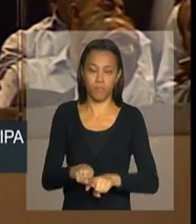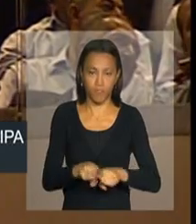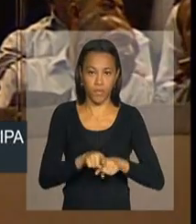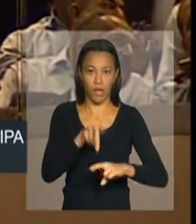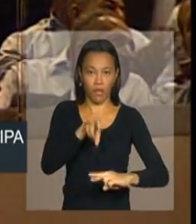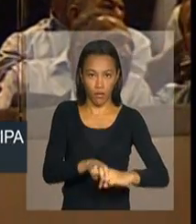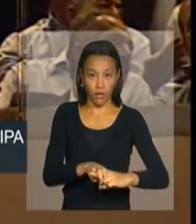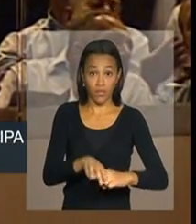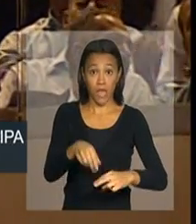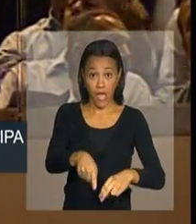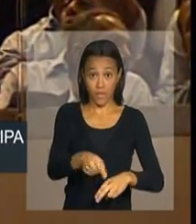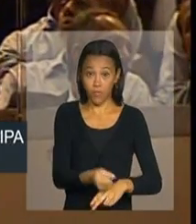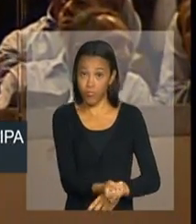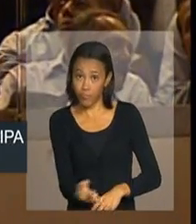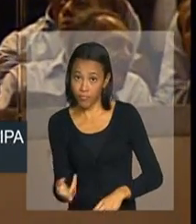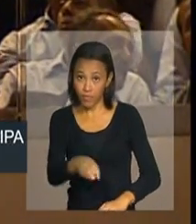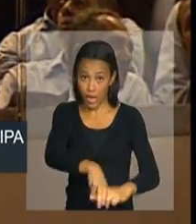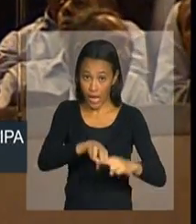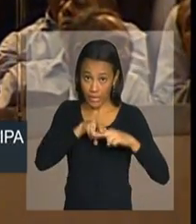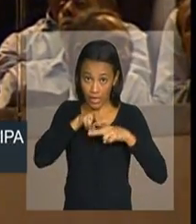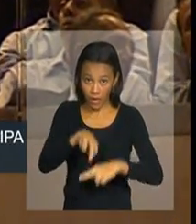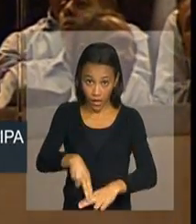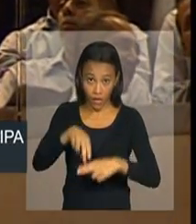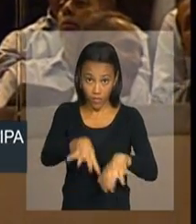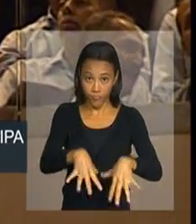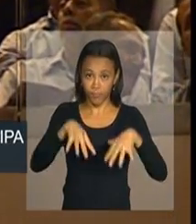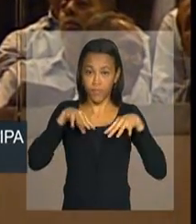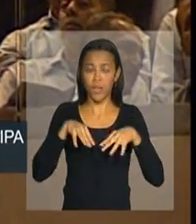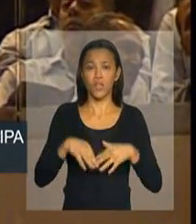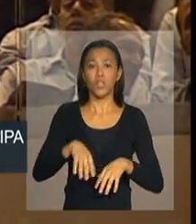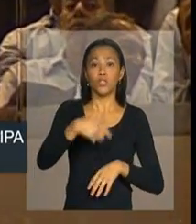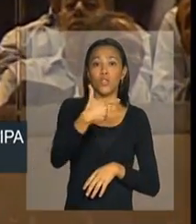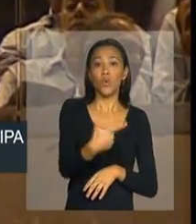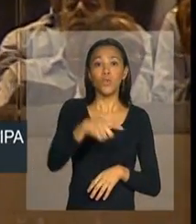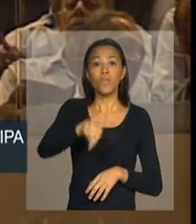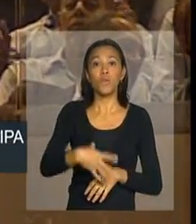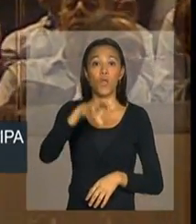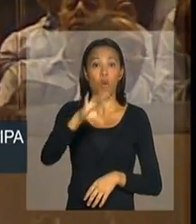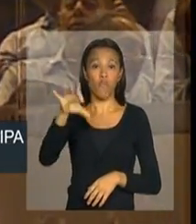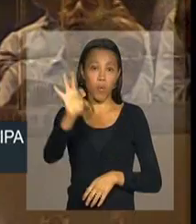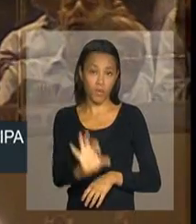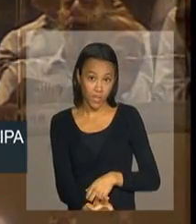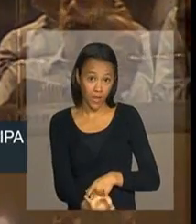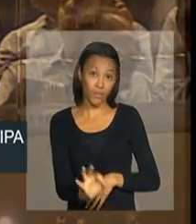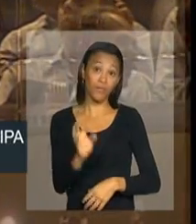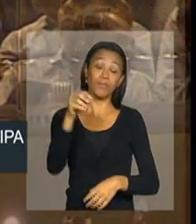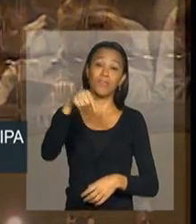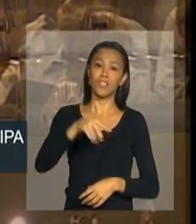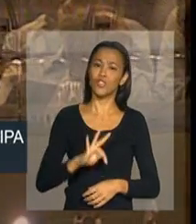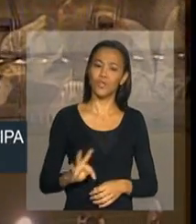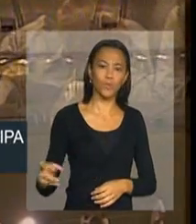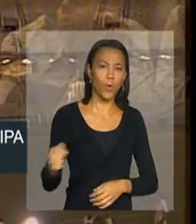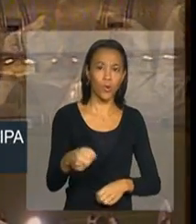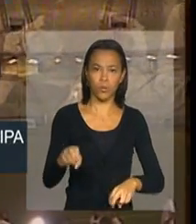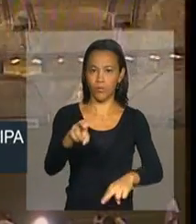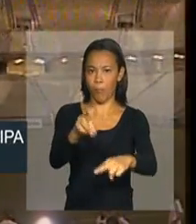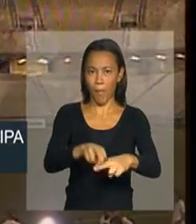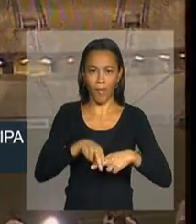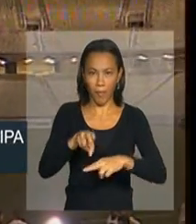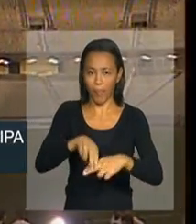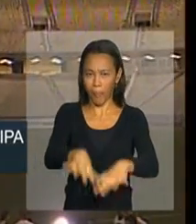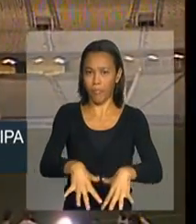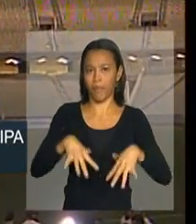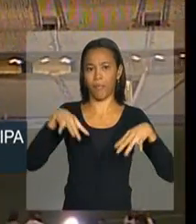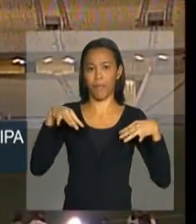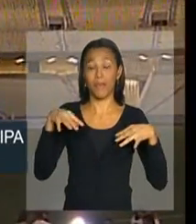Essa quantidade de assentos, espaços, vai representar cerca de 2,9% da capacidade do